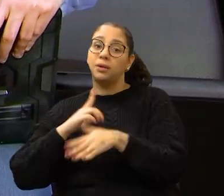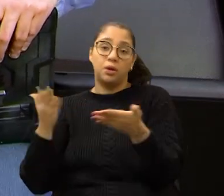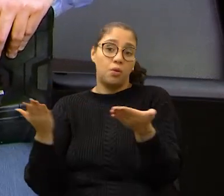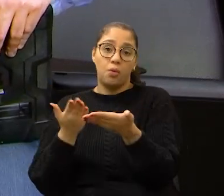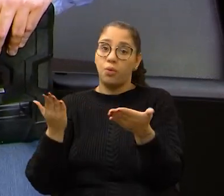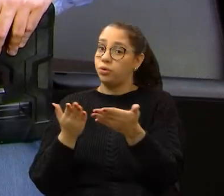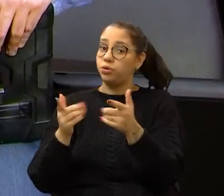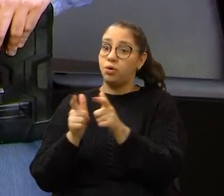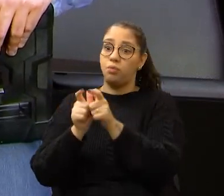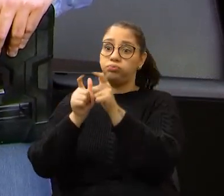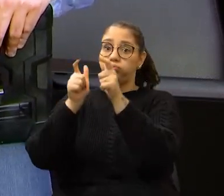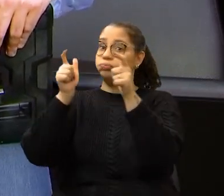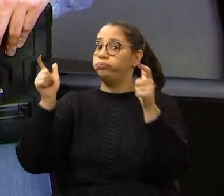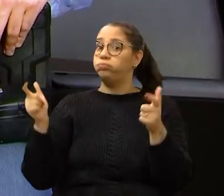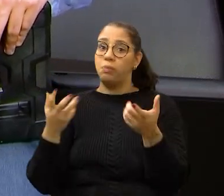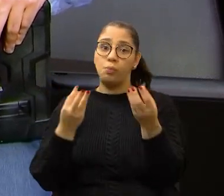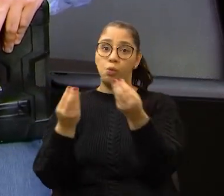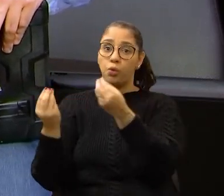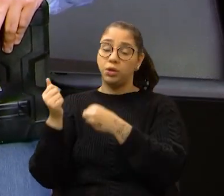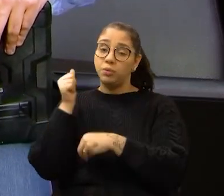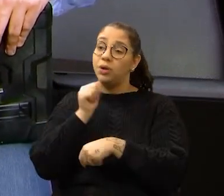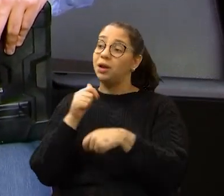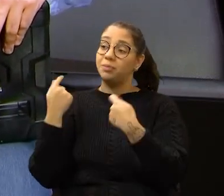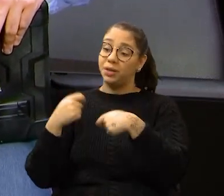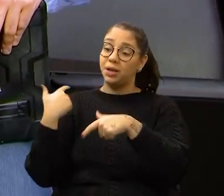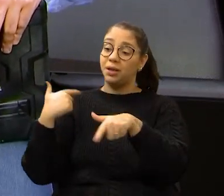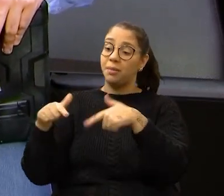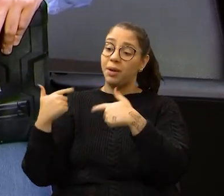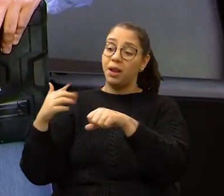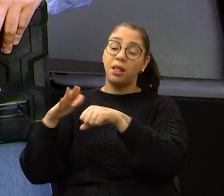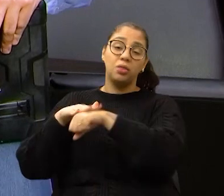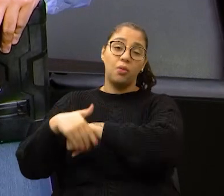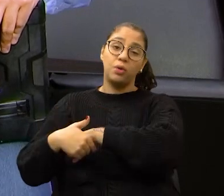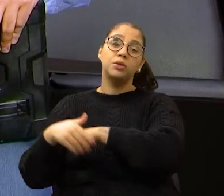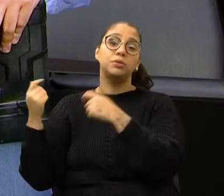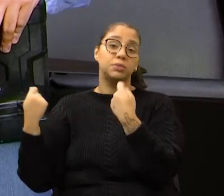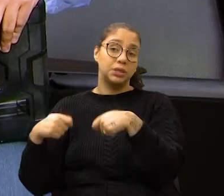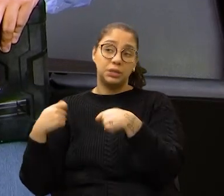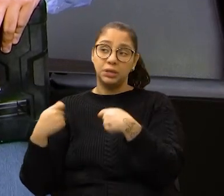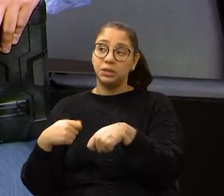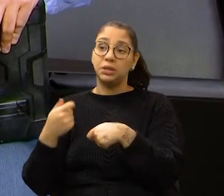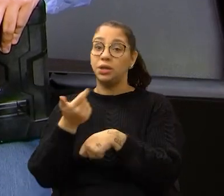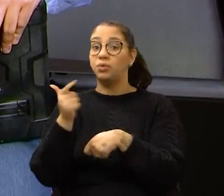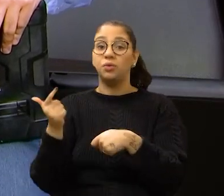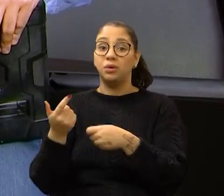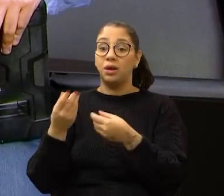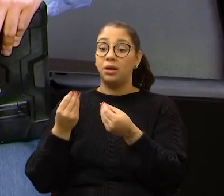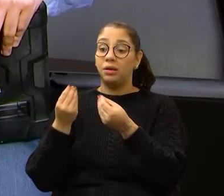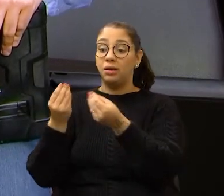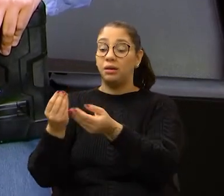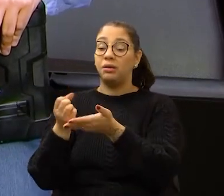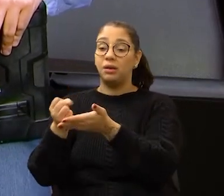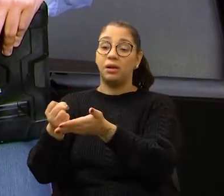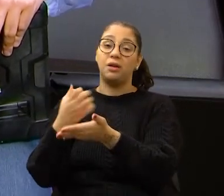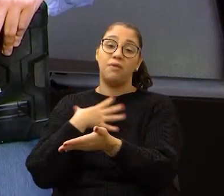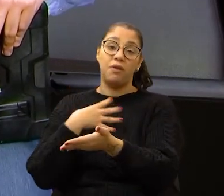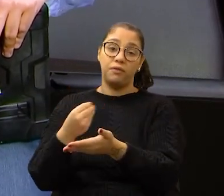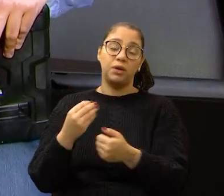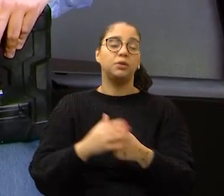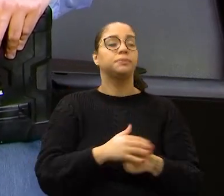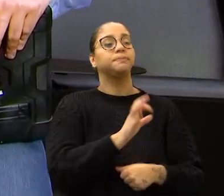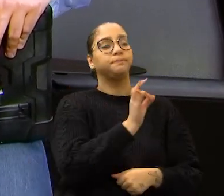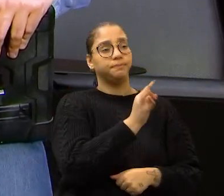muitas mulheres, ainda mais hoje com a questão do desemprego, que elas precisam e às vezes acaba trabalhando à noite e não tem com quem deixar o